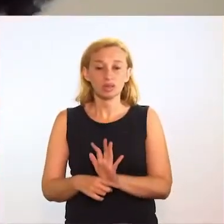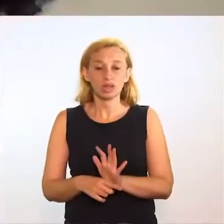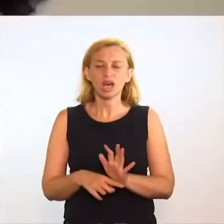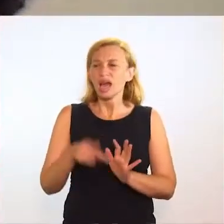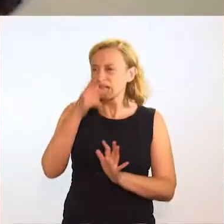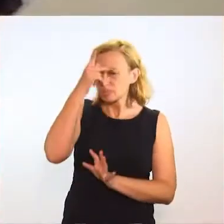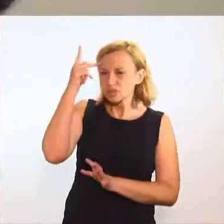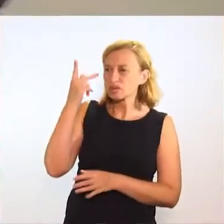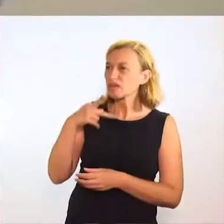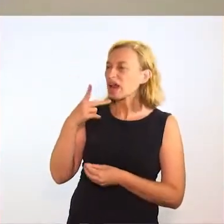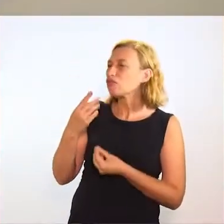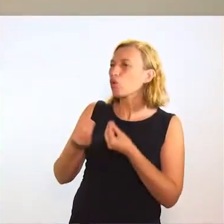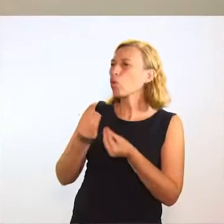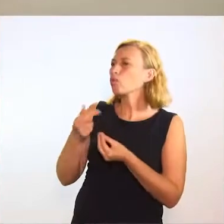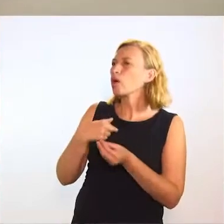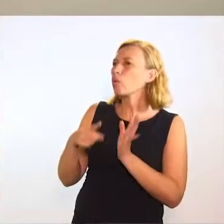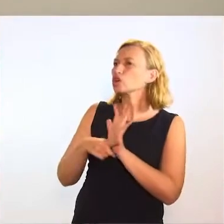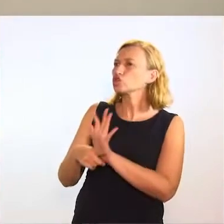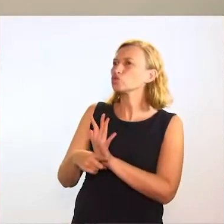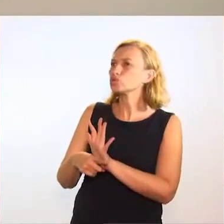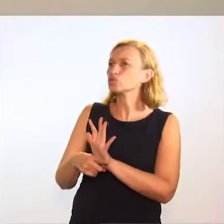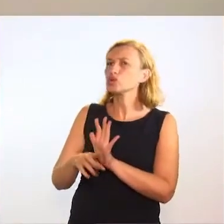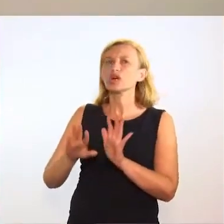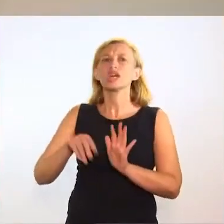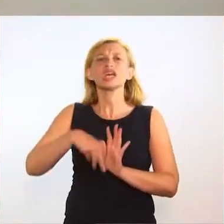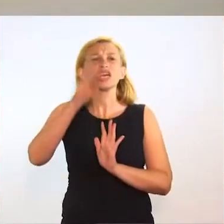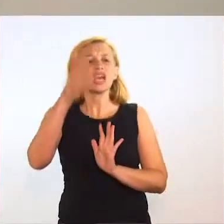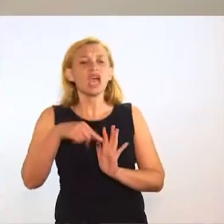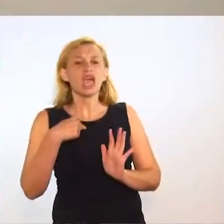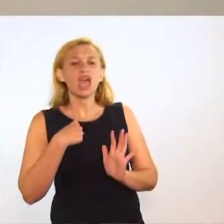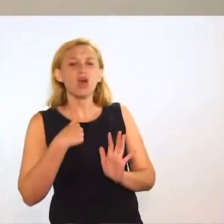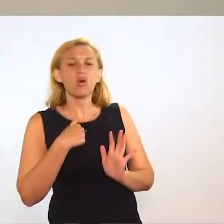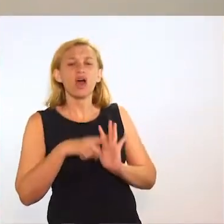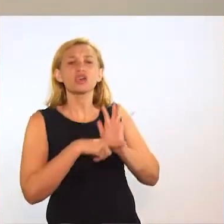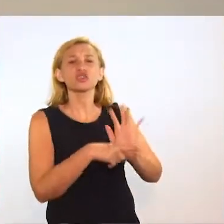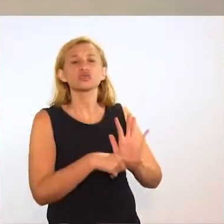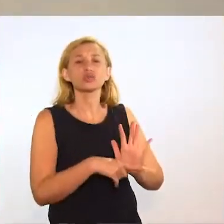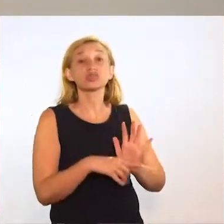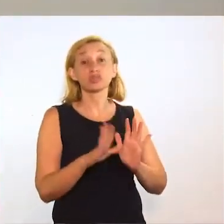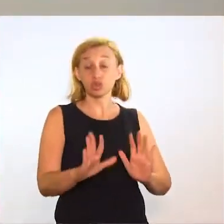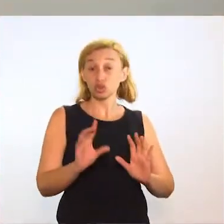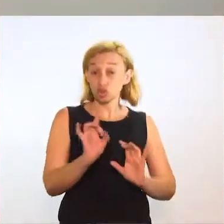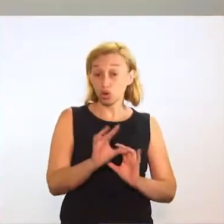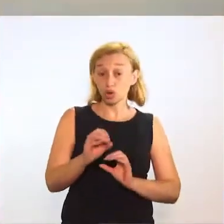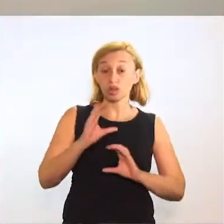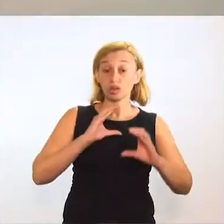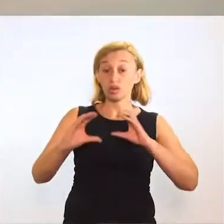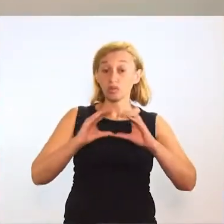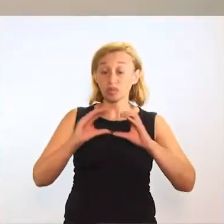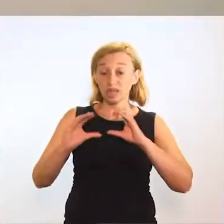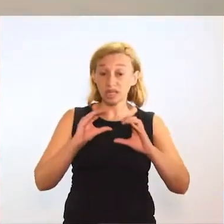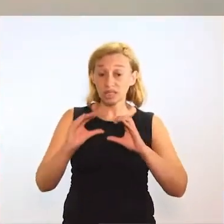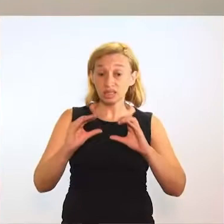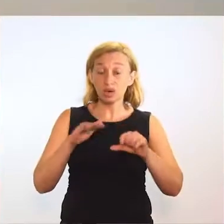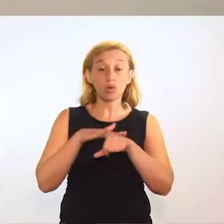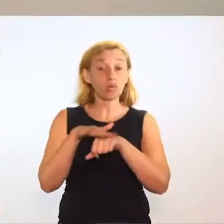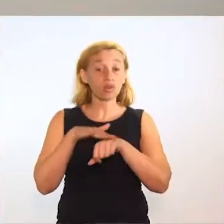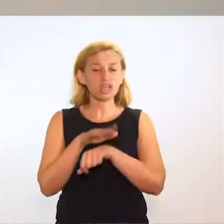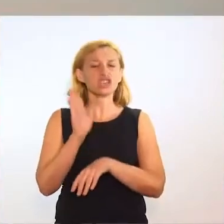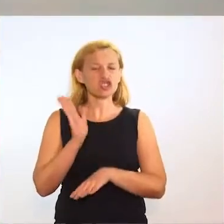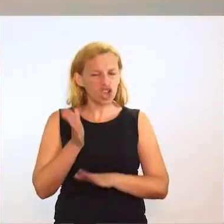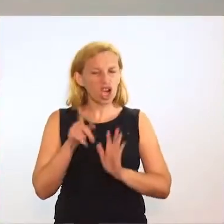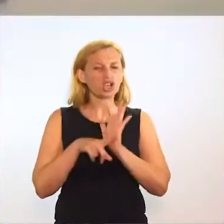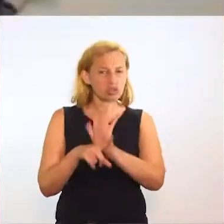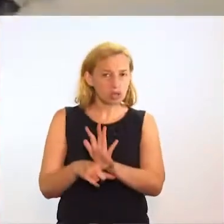a pessoa fica tão perdida em saber como é que eu ajudo, ou quem eu ajudo primeiro, que às vezes a gente fala só na comunicação, só em compartilhar o que a gente